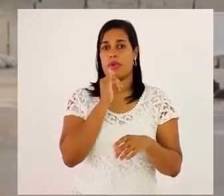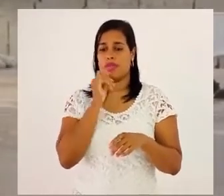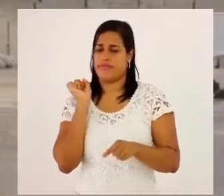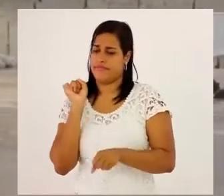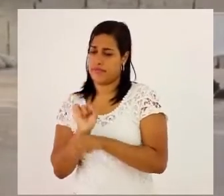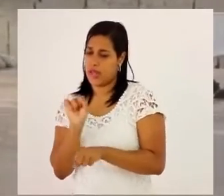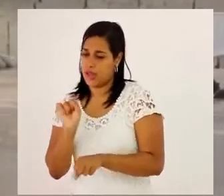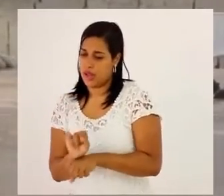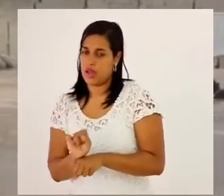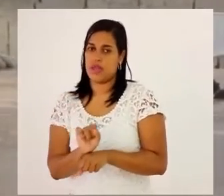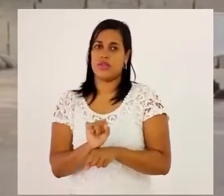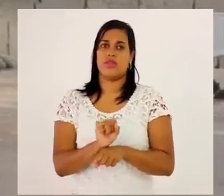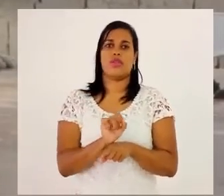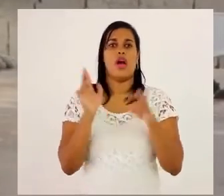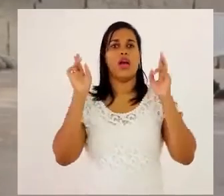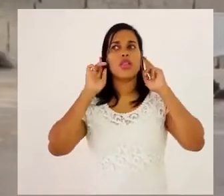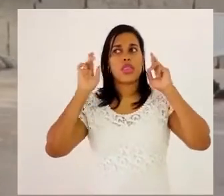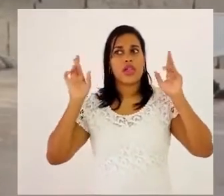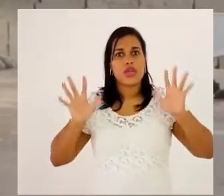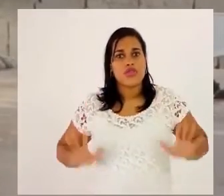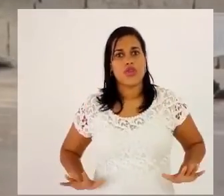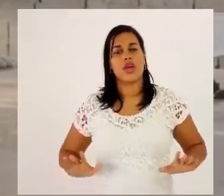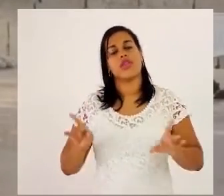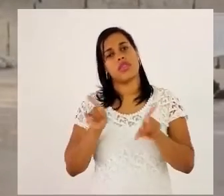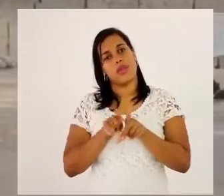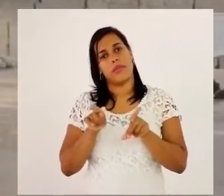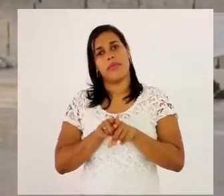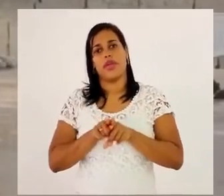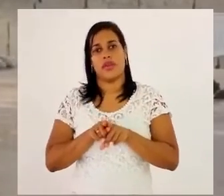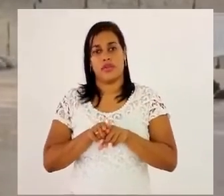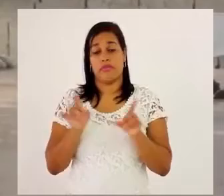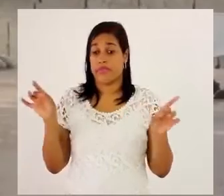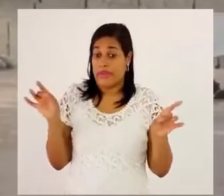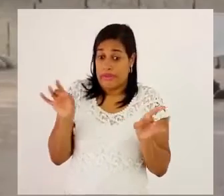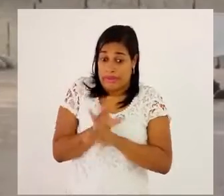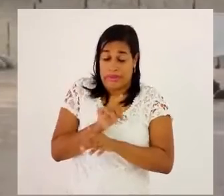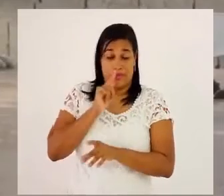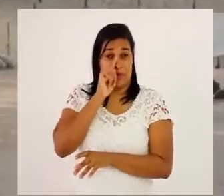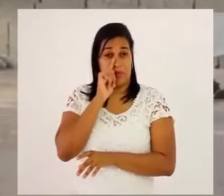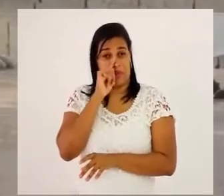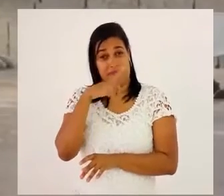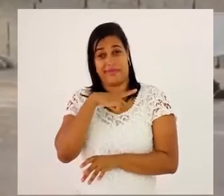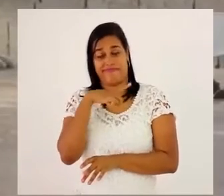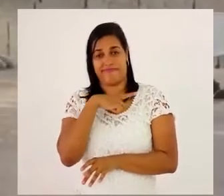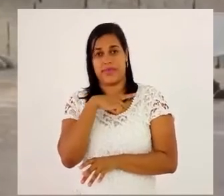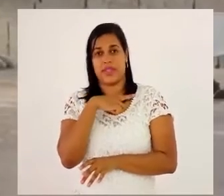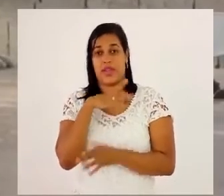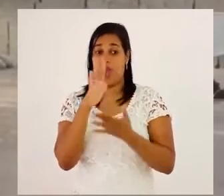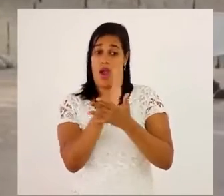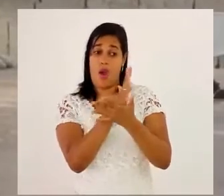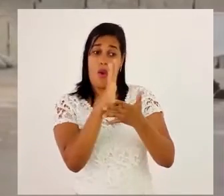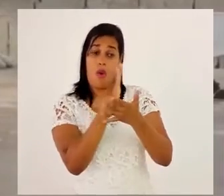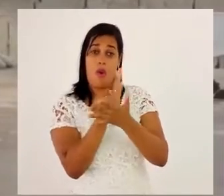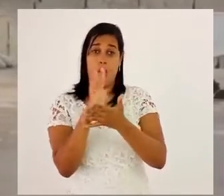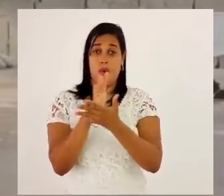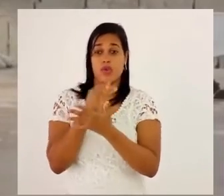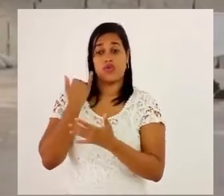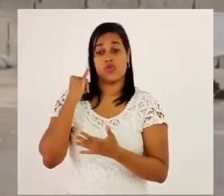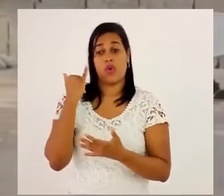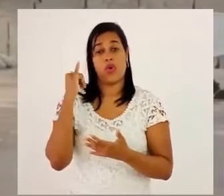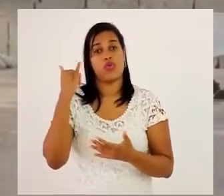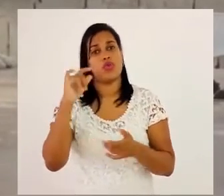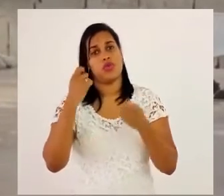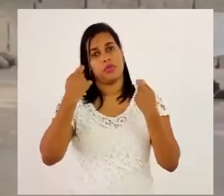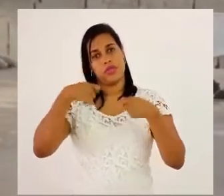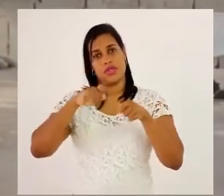pausas, tudo isso também a gente pode provocar, pode tentar eliminar o risco no receptor. A gente vai ter algumas medidas de controle que a